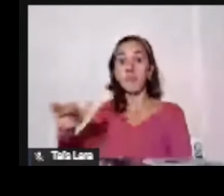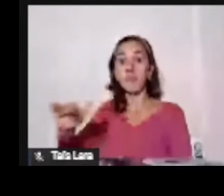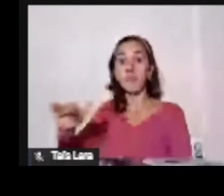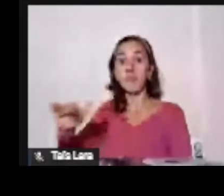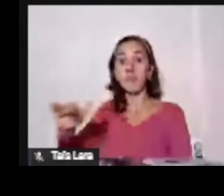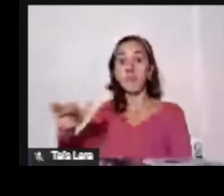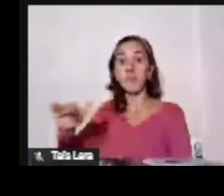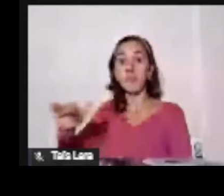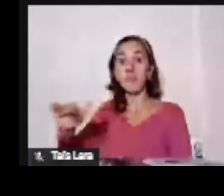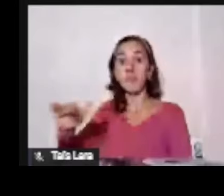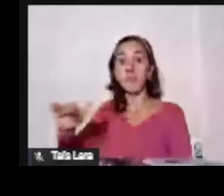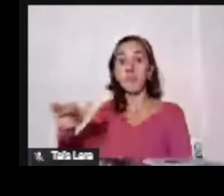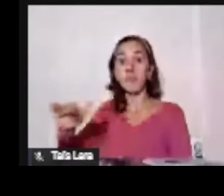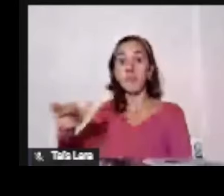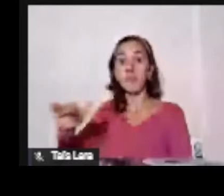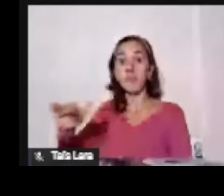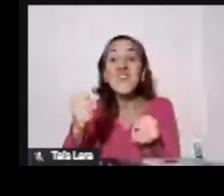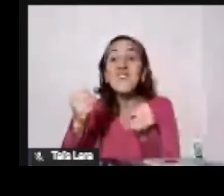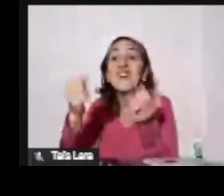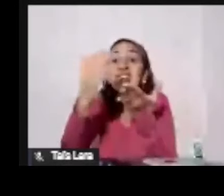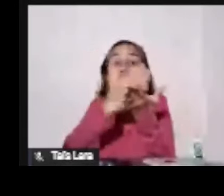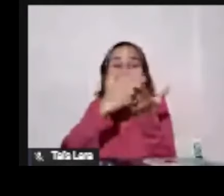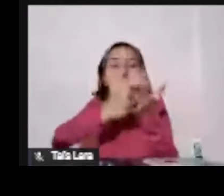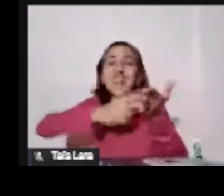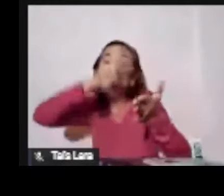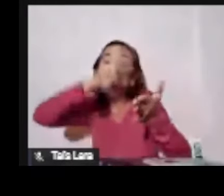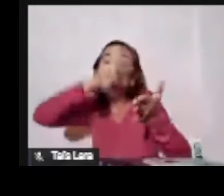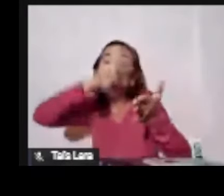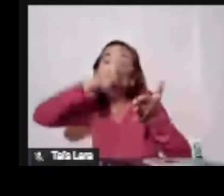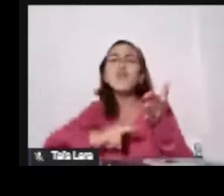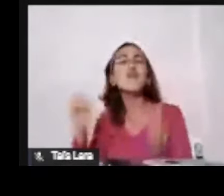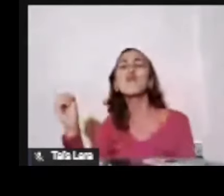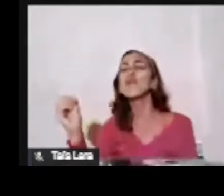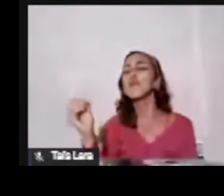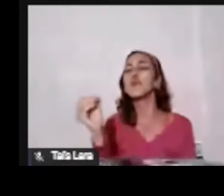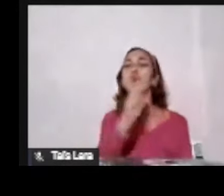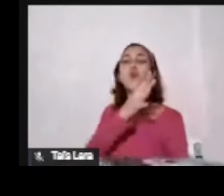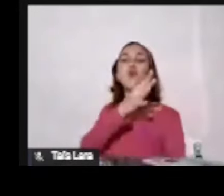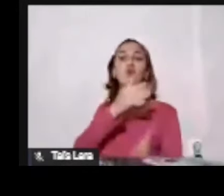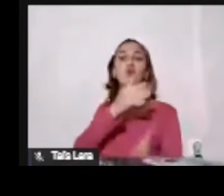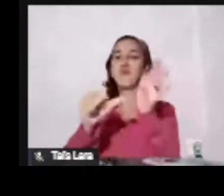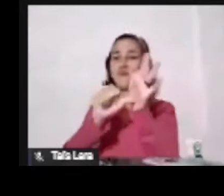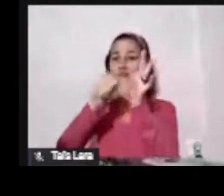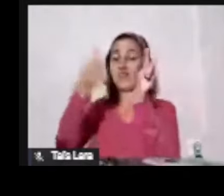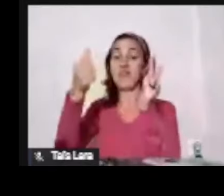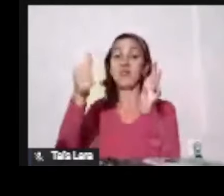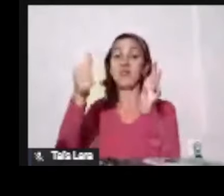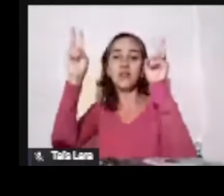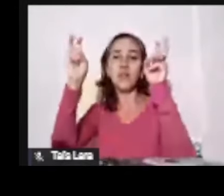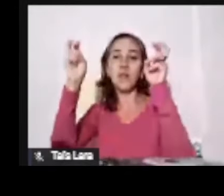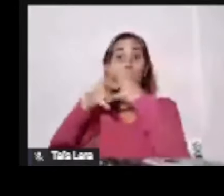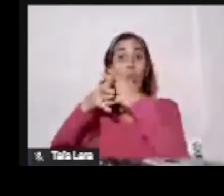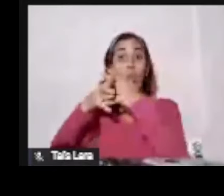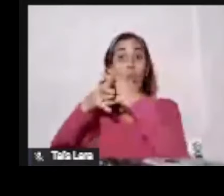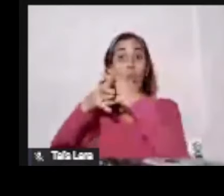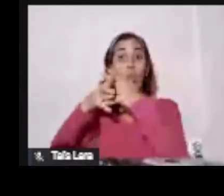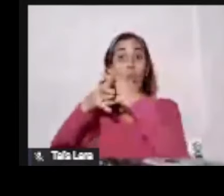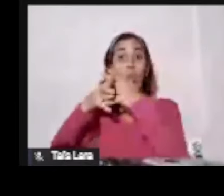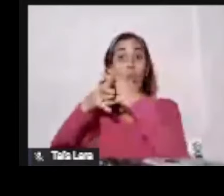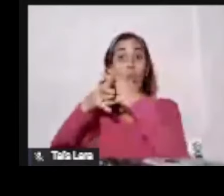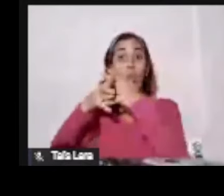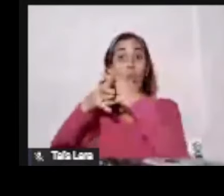agora, Confusão na Casa de João, e uma conversa especial, então, como eu já falei, com a ilustradora Bruna Lubambo